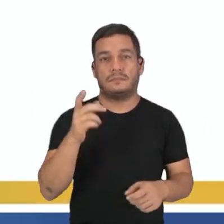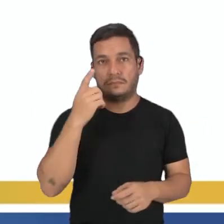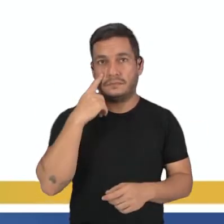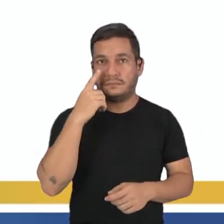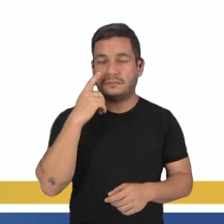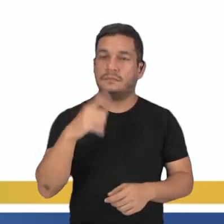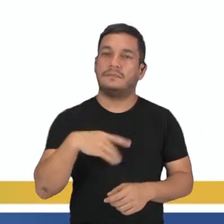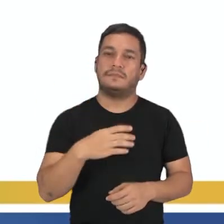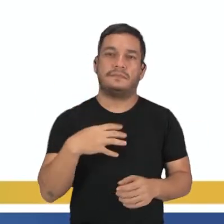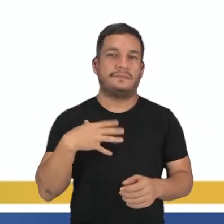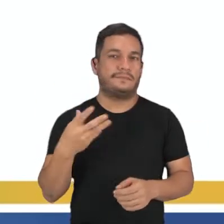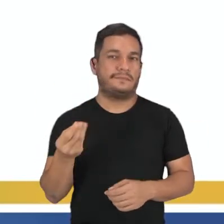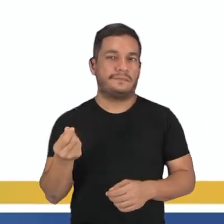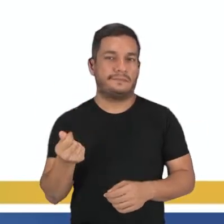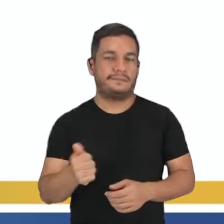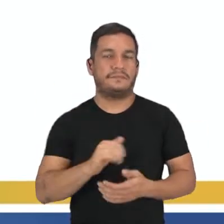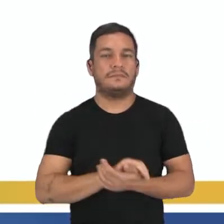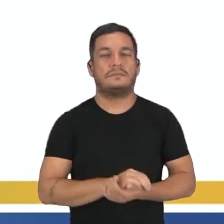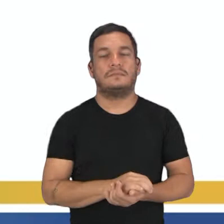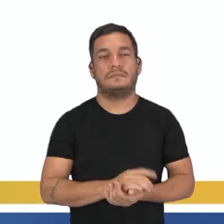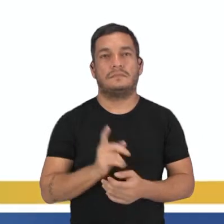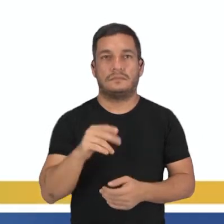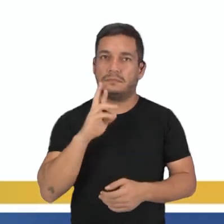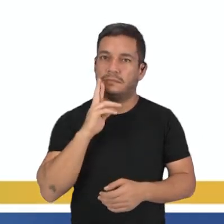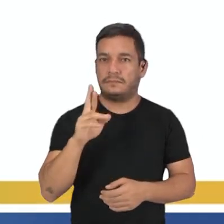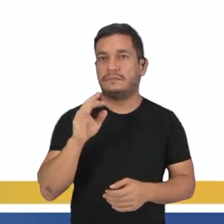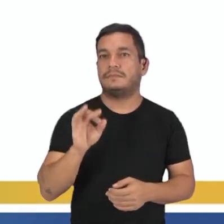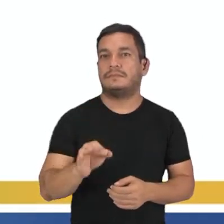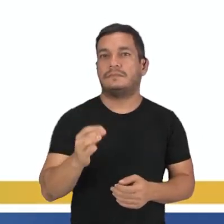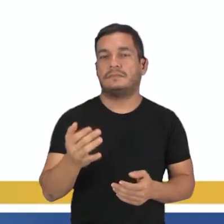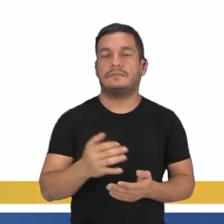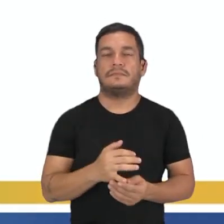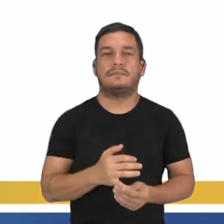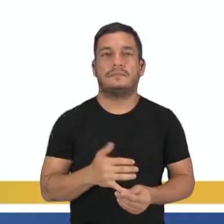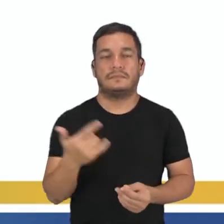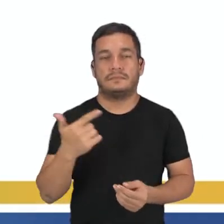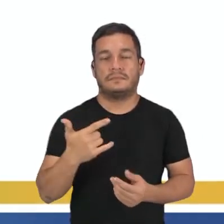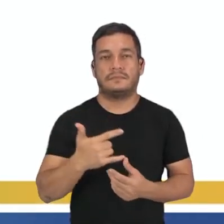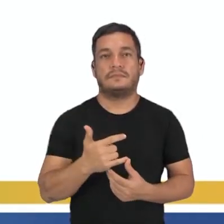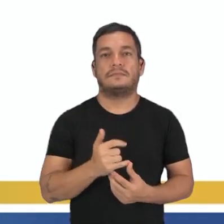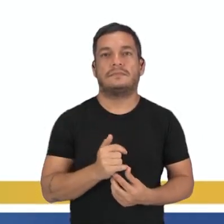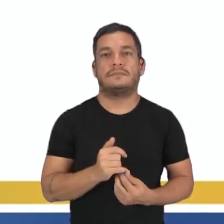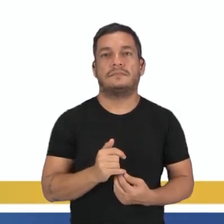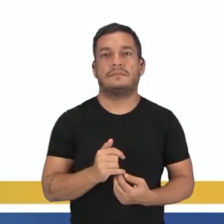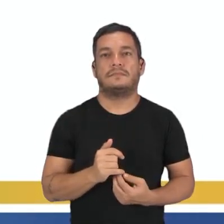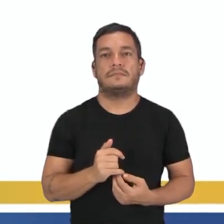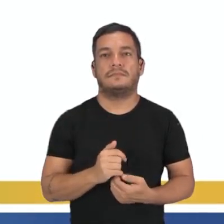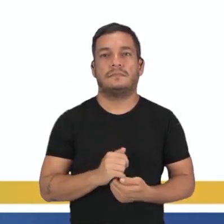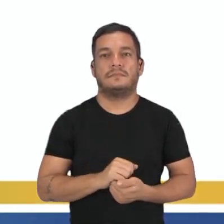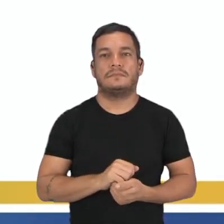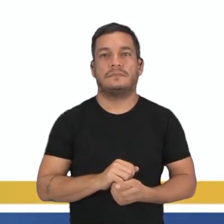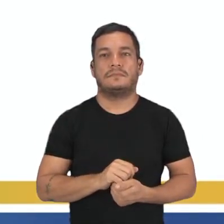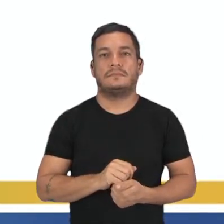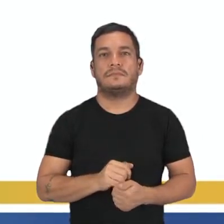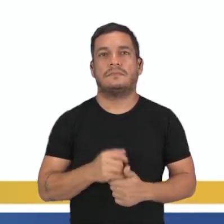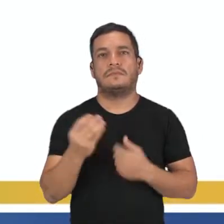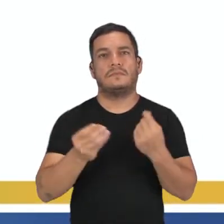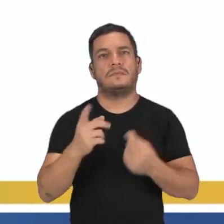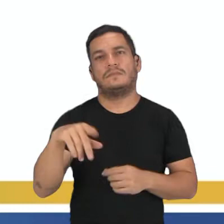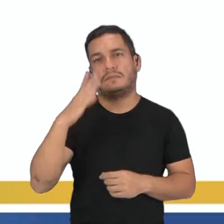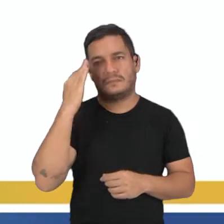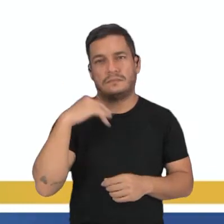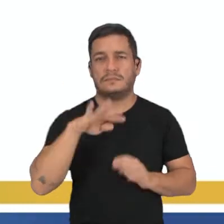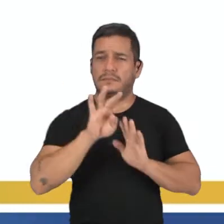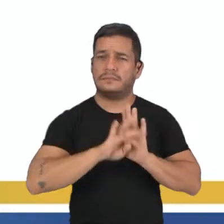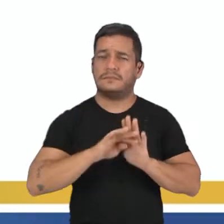tocaram a sua sensibilidade essa estava bem fácil Vamos à segunda questão E como